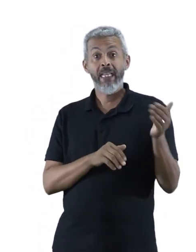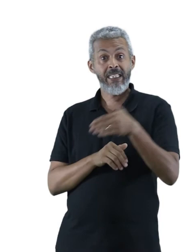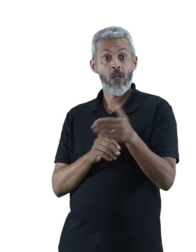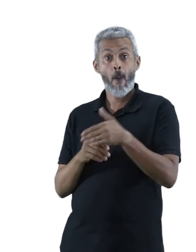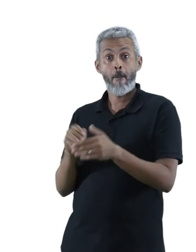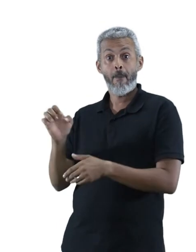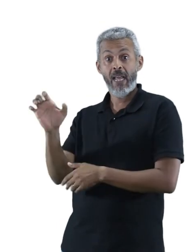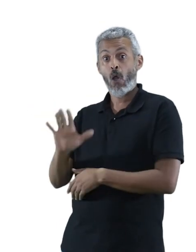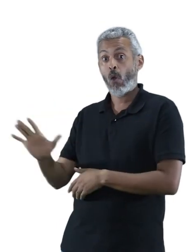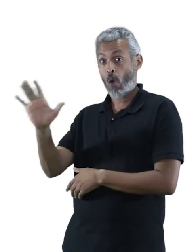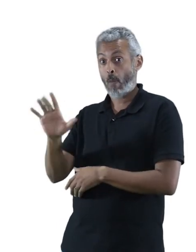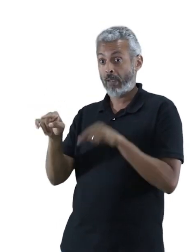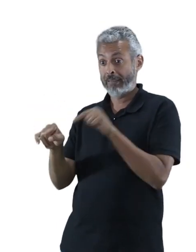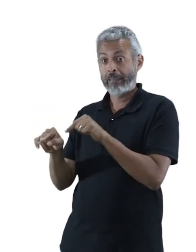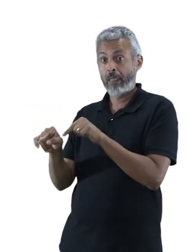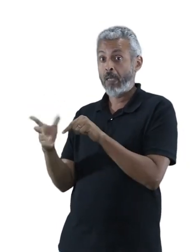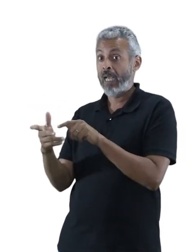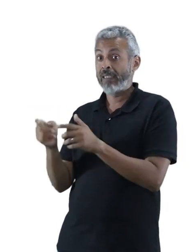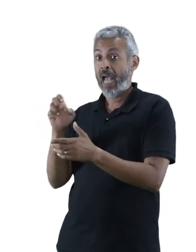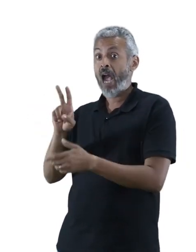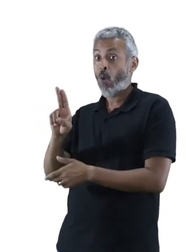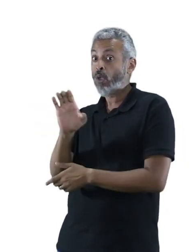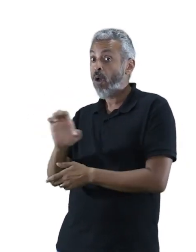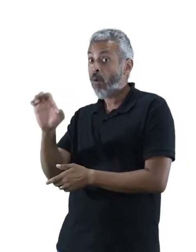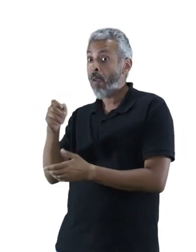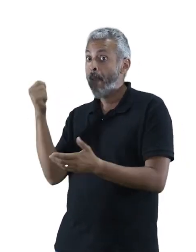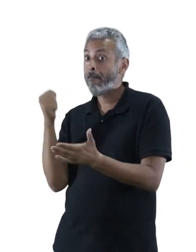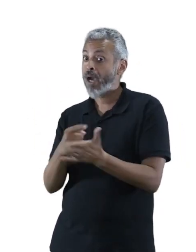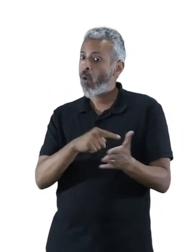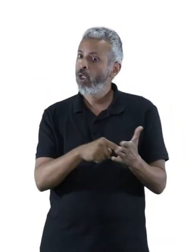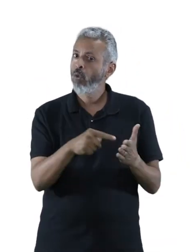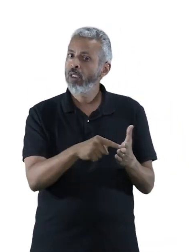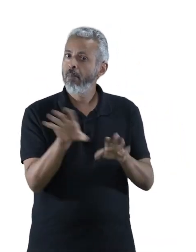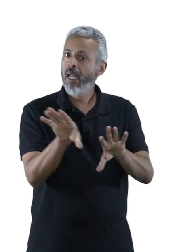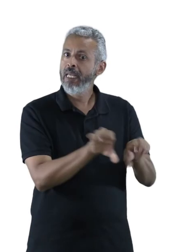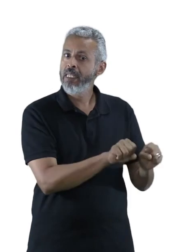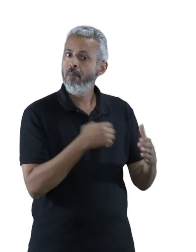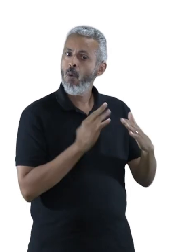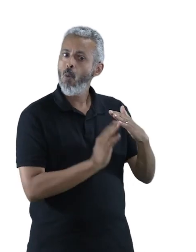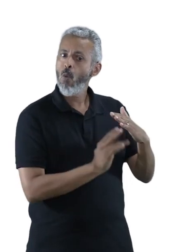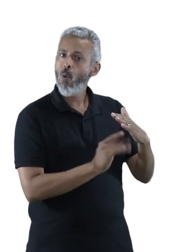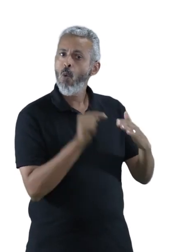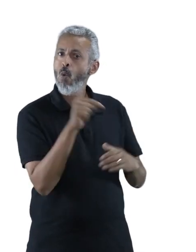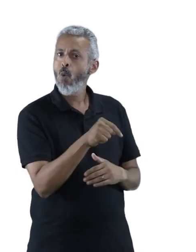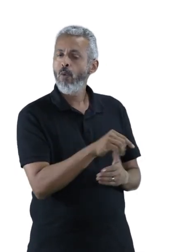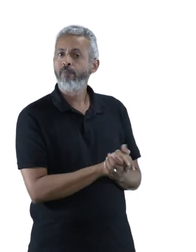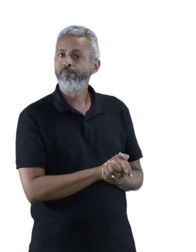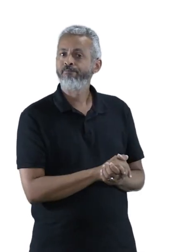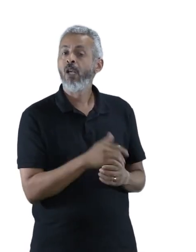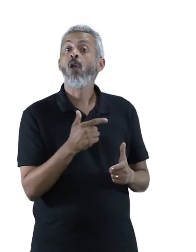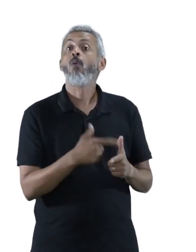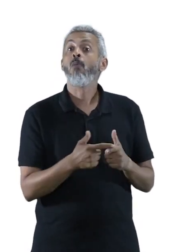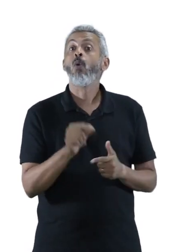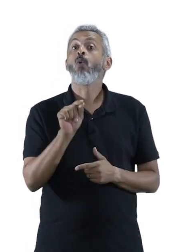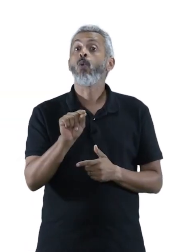barrados na Turquia porque a União Europeia pagou a Turquia para ficar com esses refugiados. No entanto, o grande problema